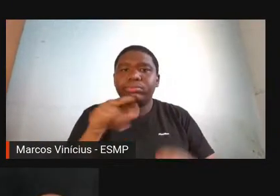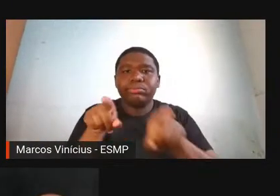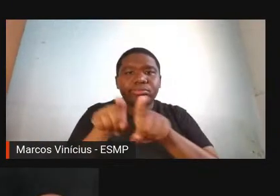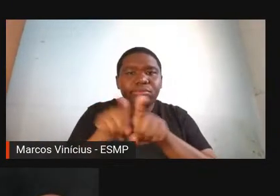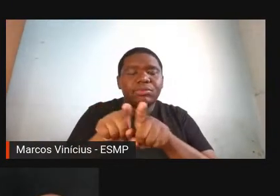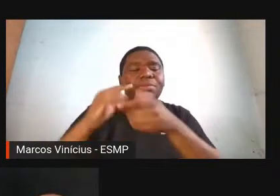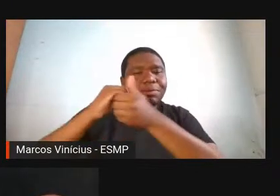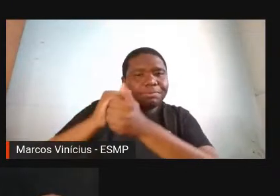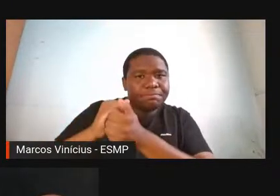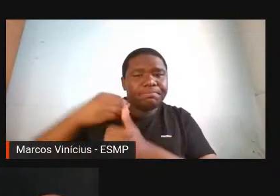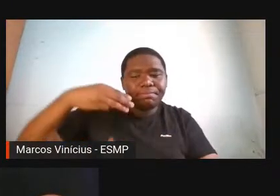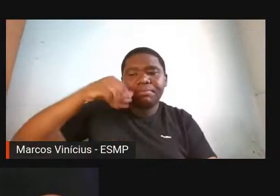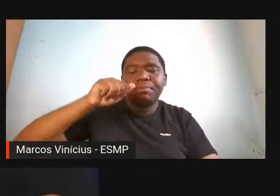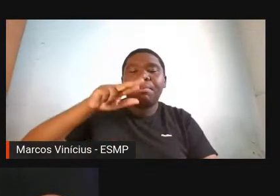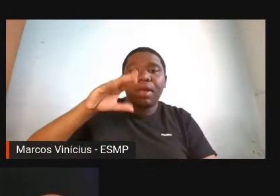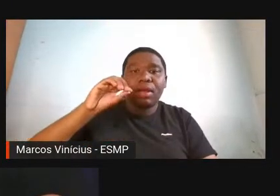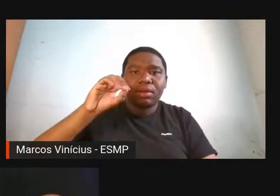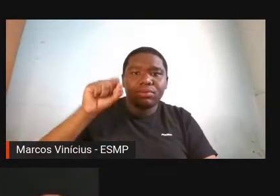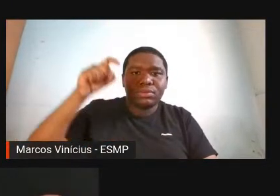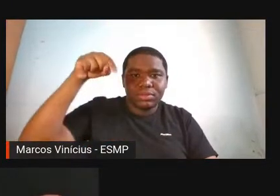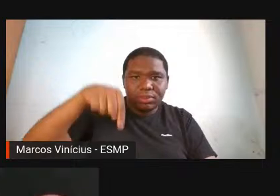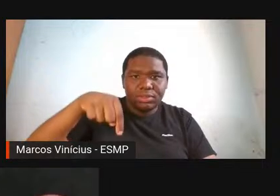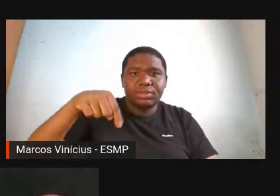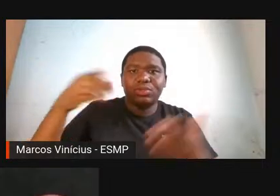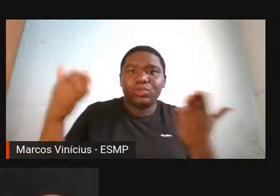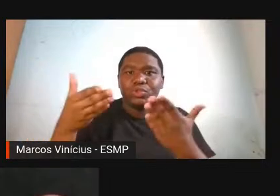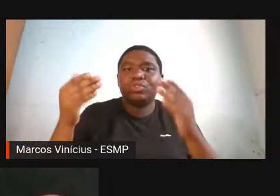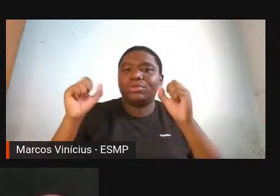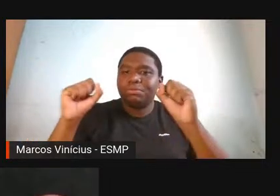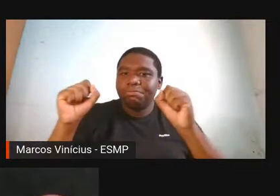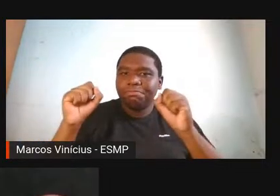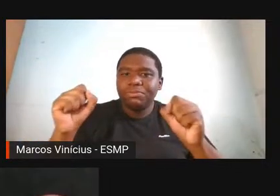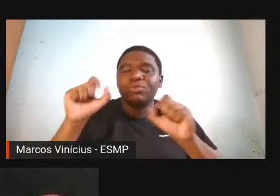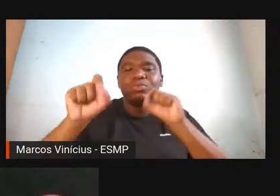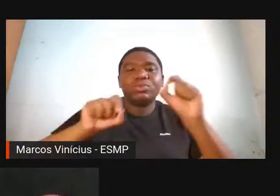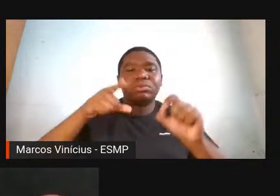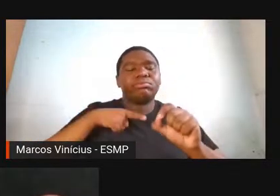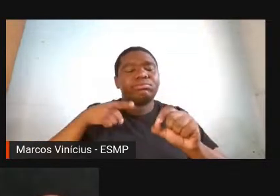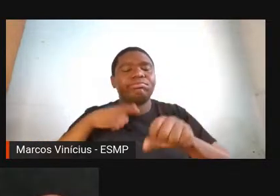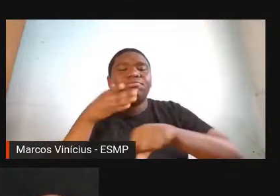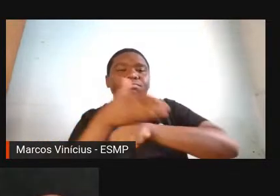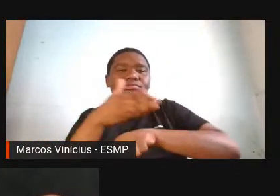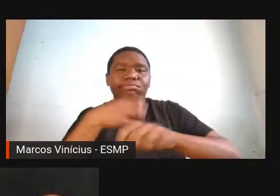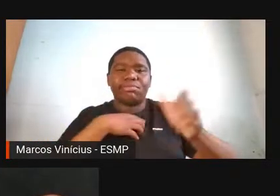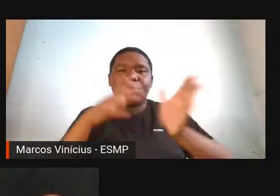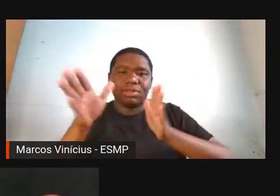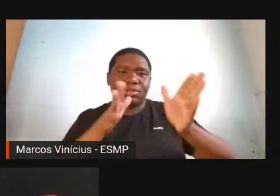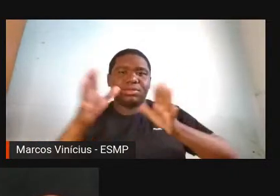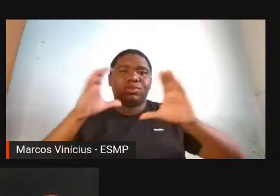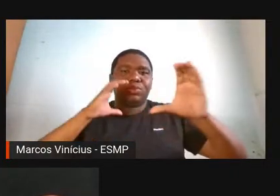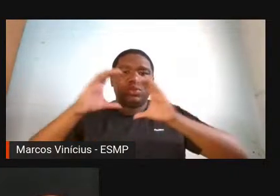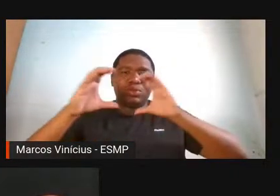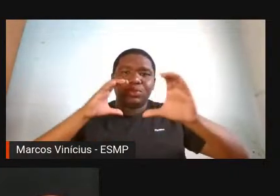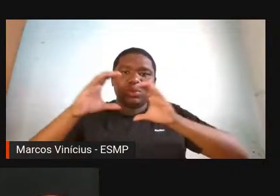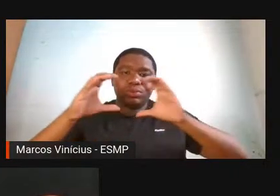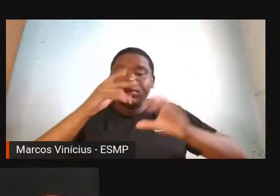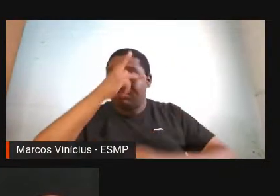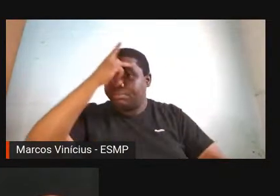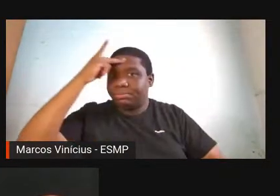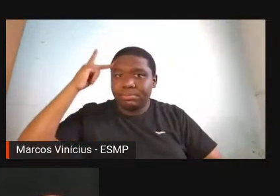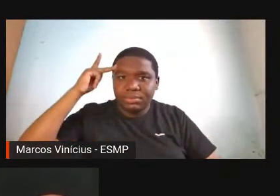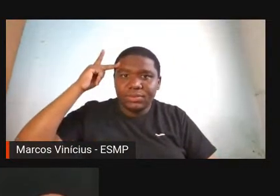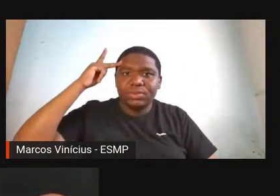saúdo Marcos pela possibilidade de permitir o acesso comunicacional às